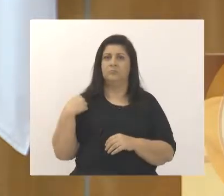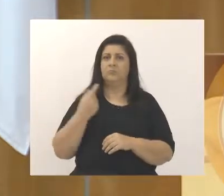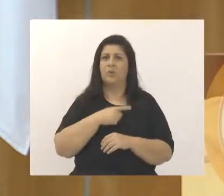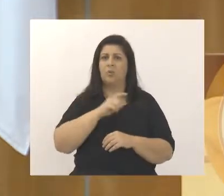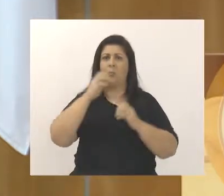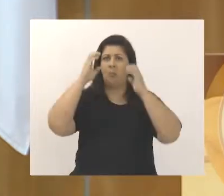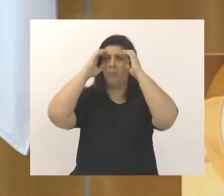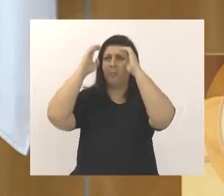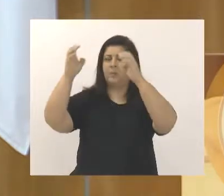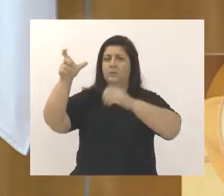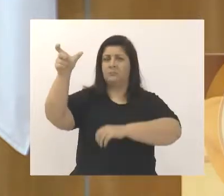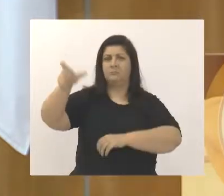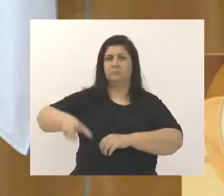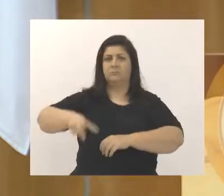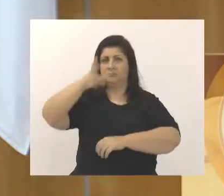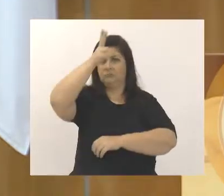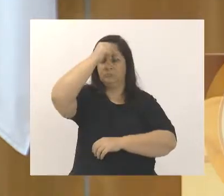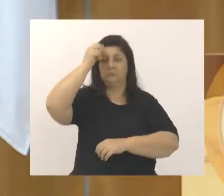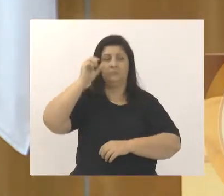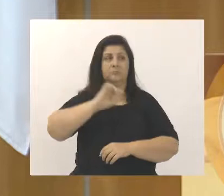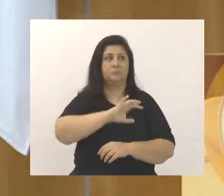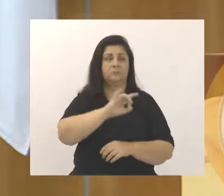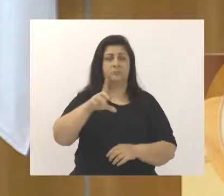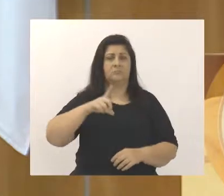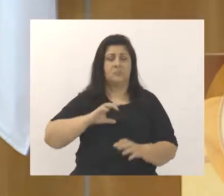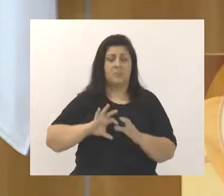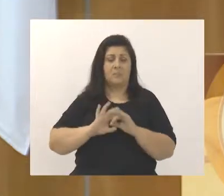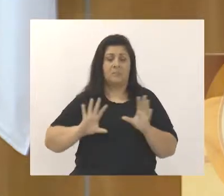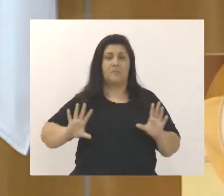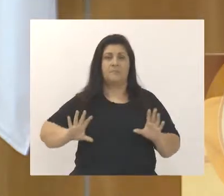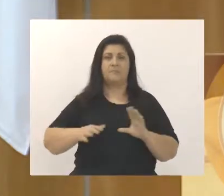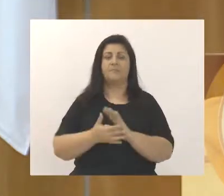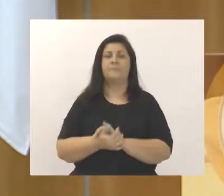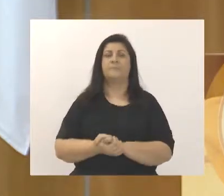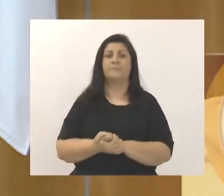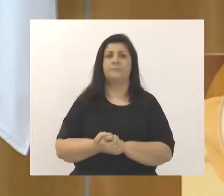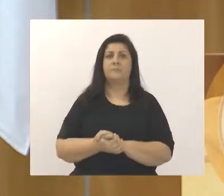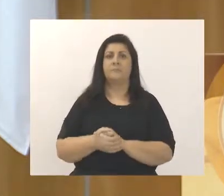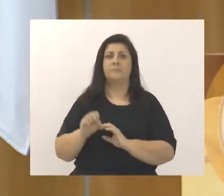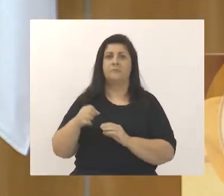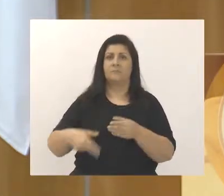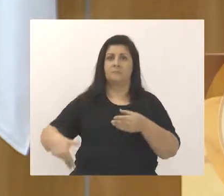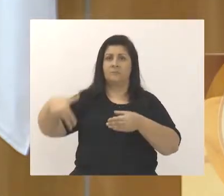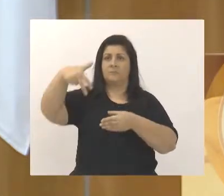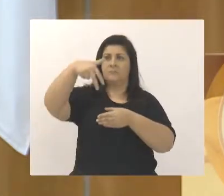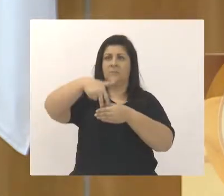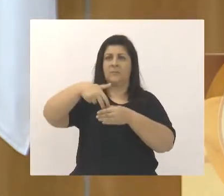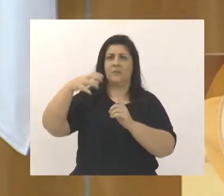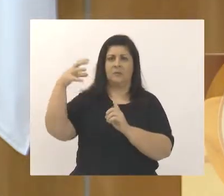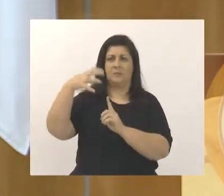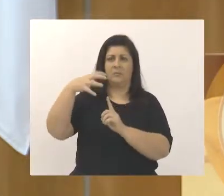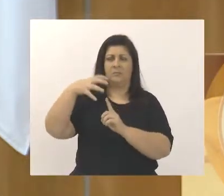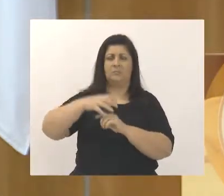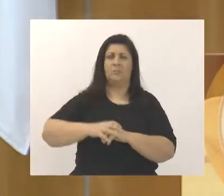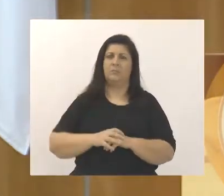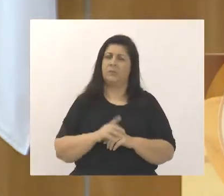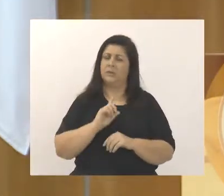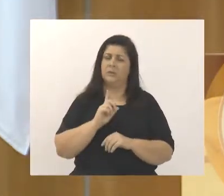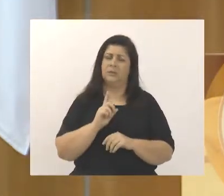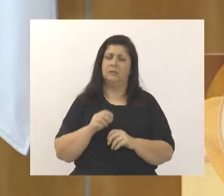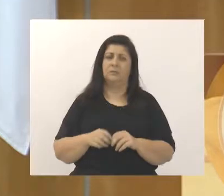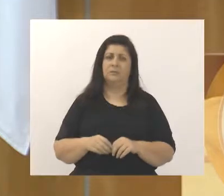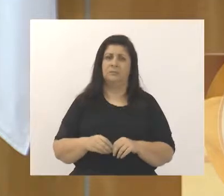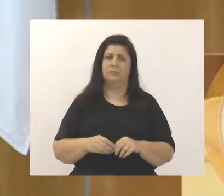do prefeito, não. Cada um de nós temos a nossa independência. Então, quando alguém sobe aqui e fala que somos pressionados, não é verdade, é